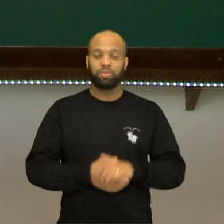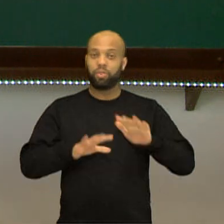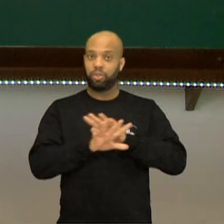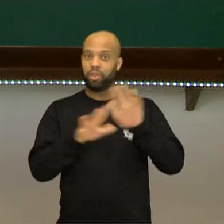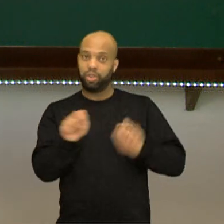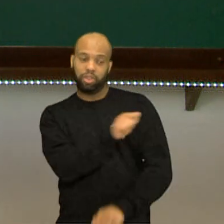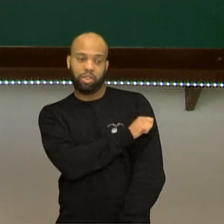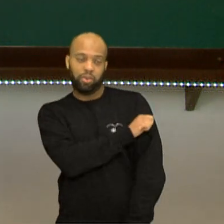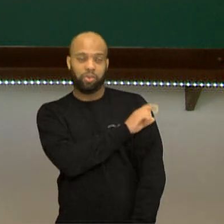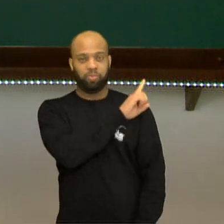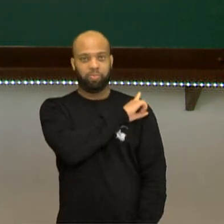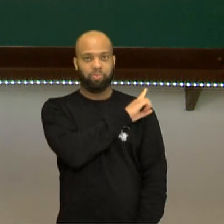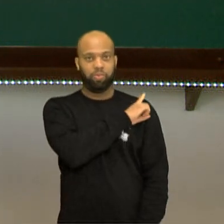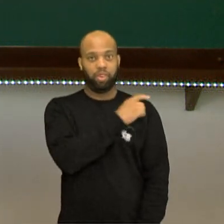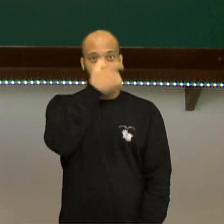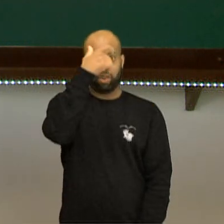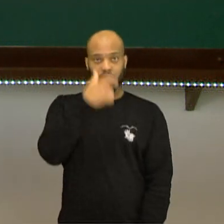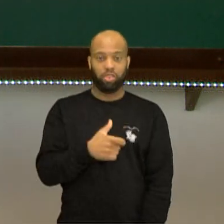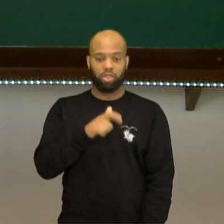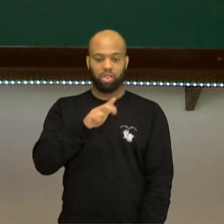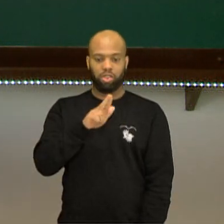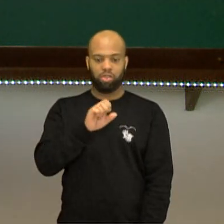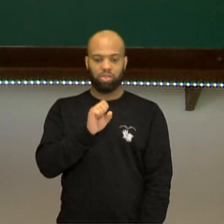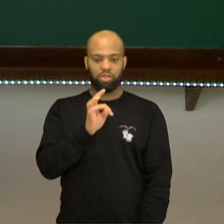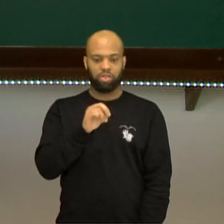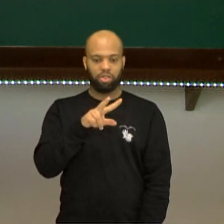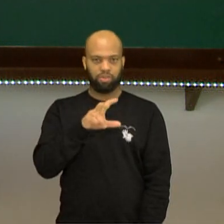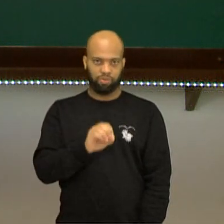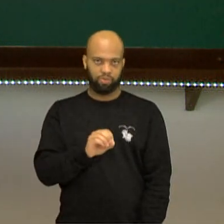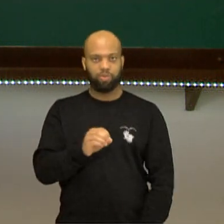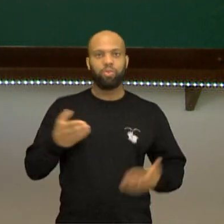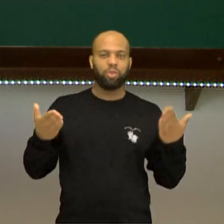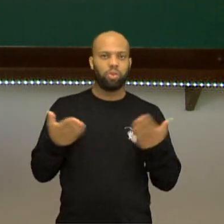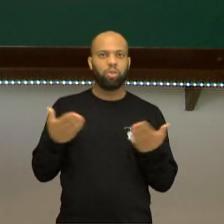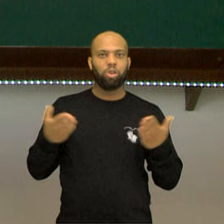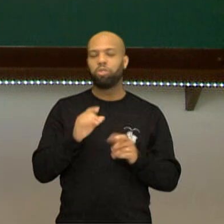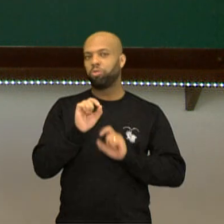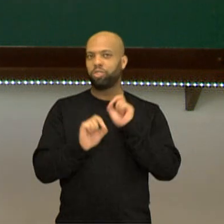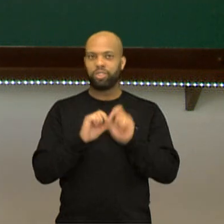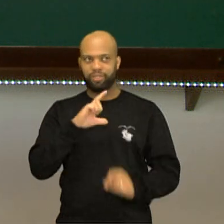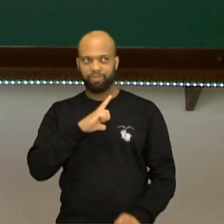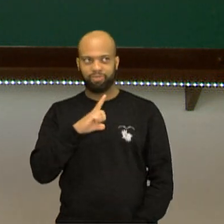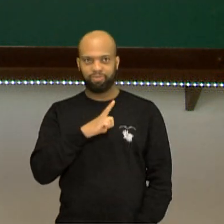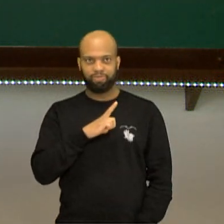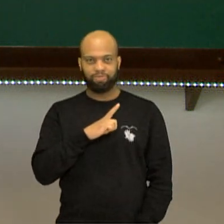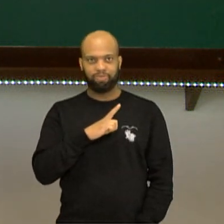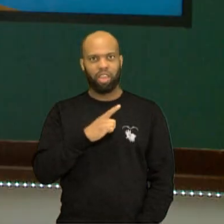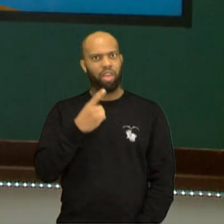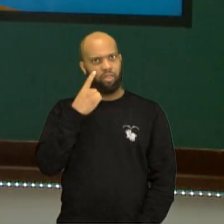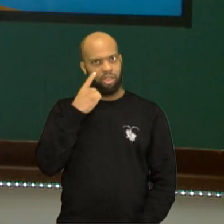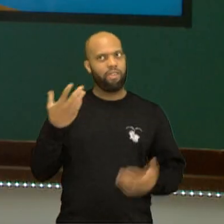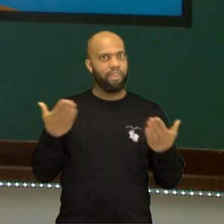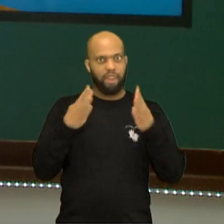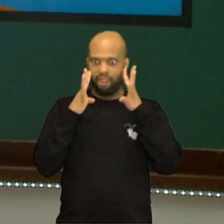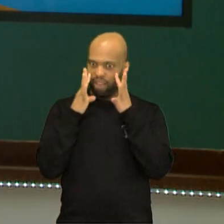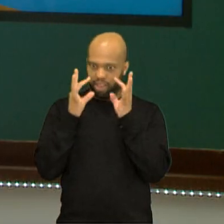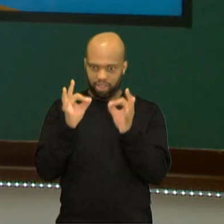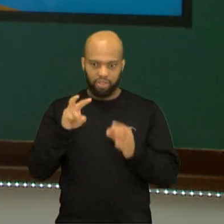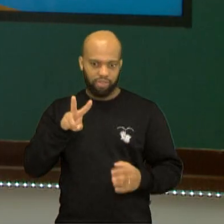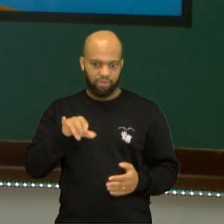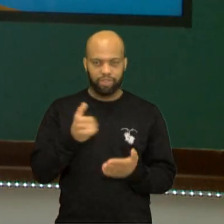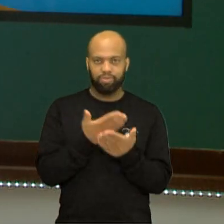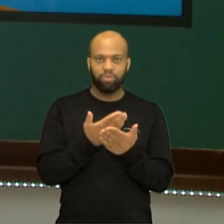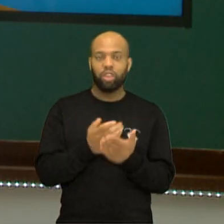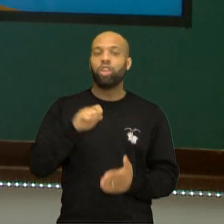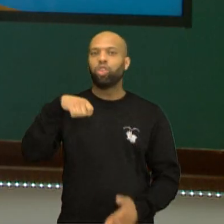Olá, estudantes da primeira série. Quem está falando aqui é o professor Gustavo Trivelli. E hoje, meus queridos, sangue nos olhos, velho. Hoje nós vamos falar sobre